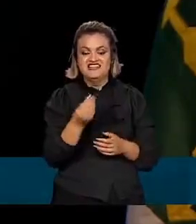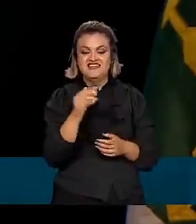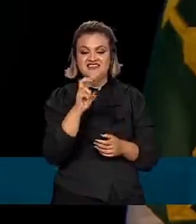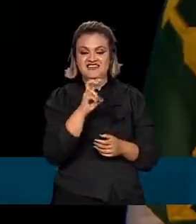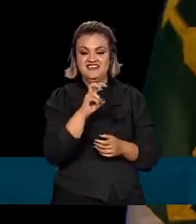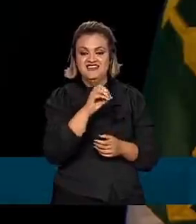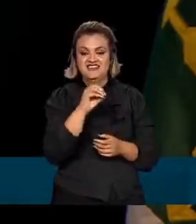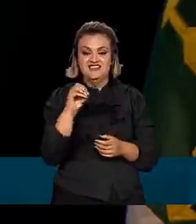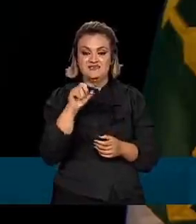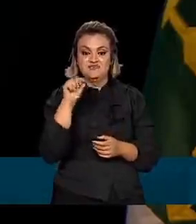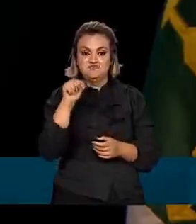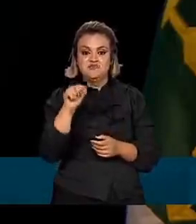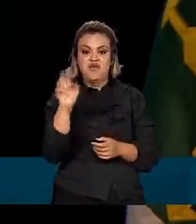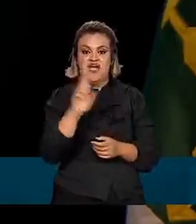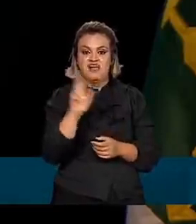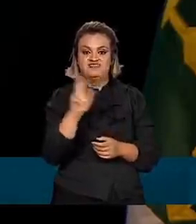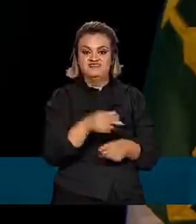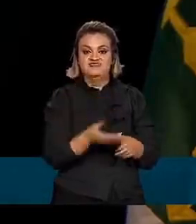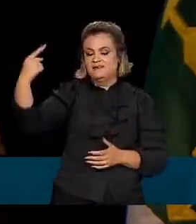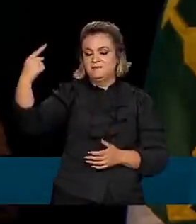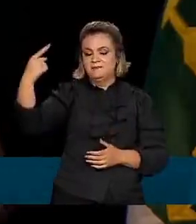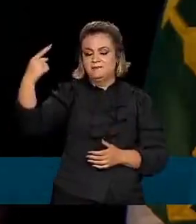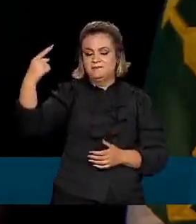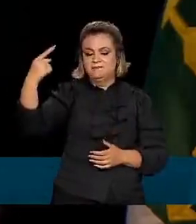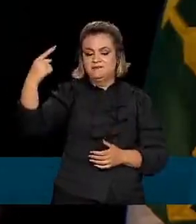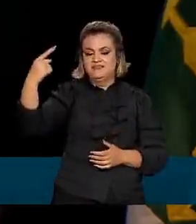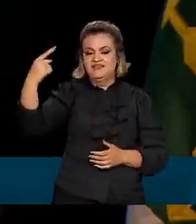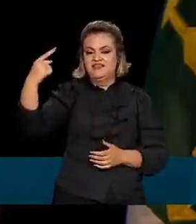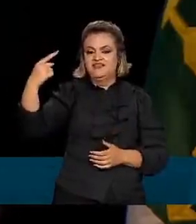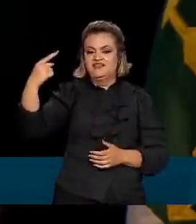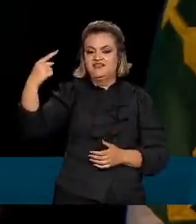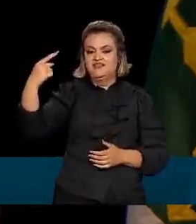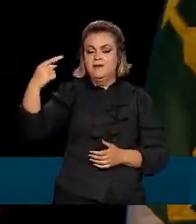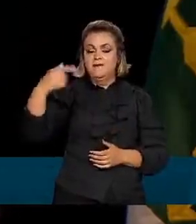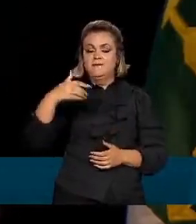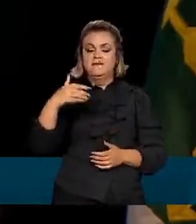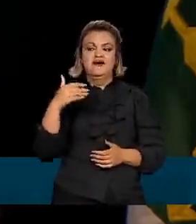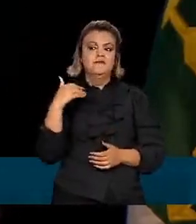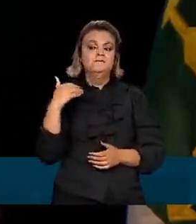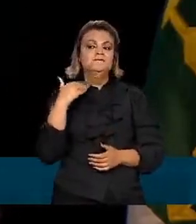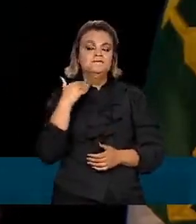500 mil reais para o partido? É que não basta ser público.